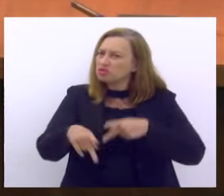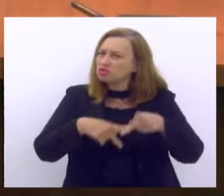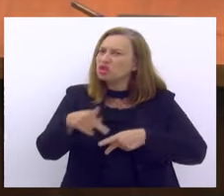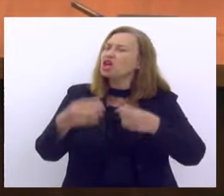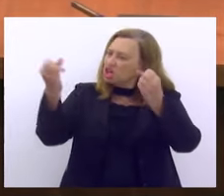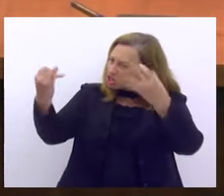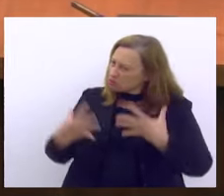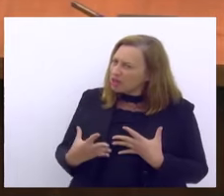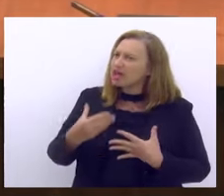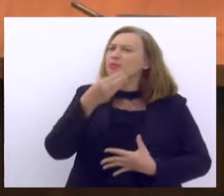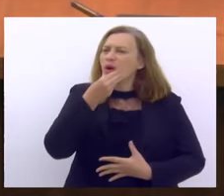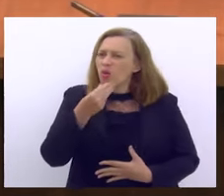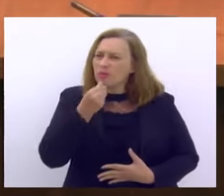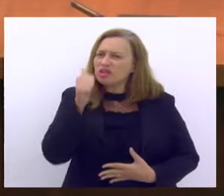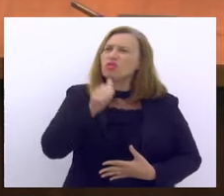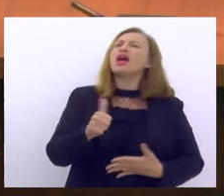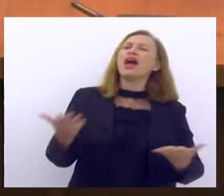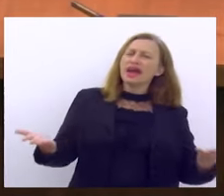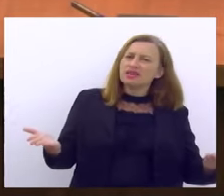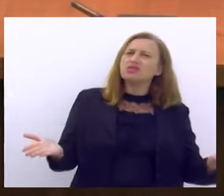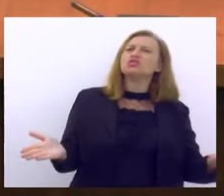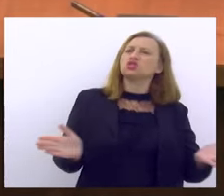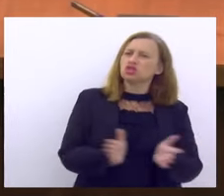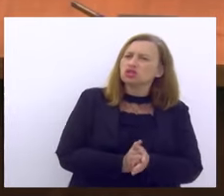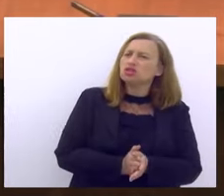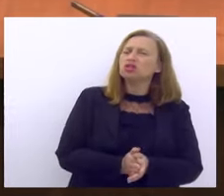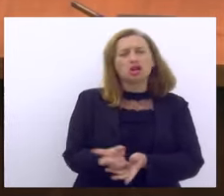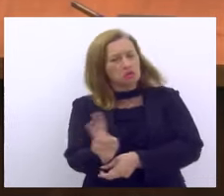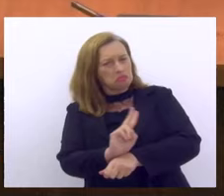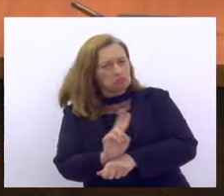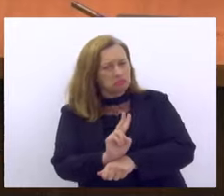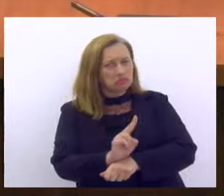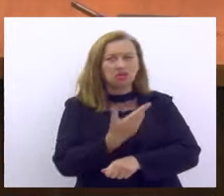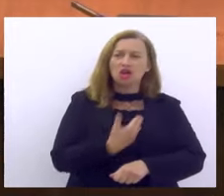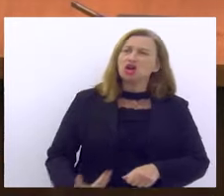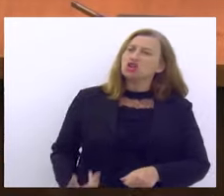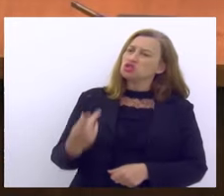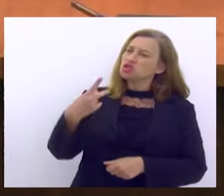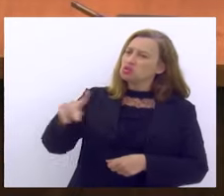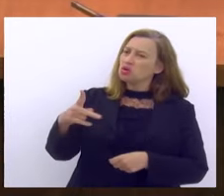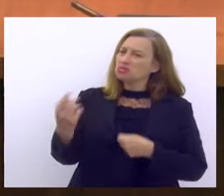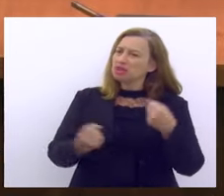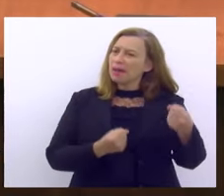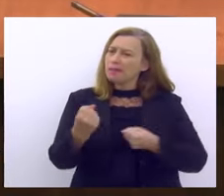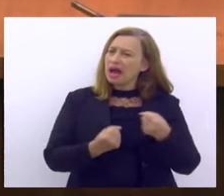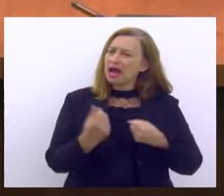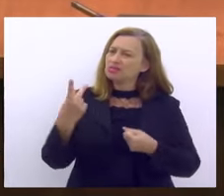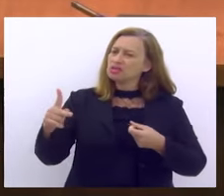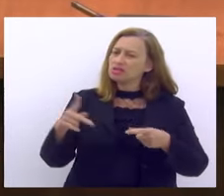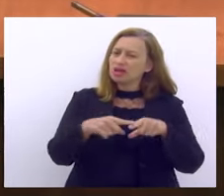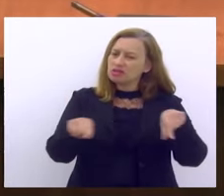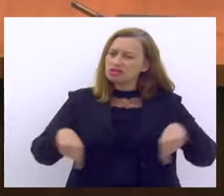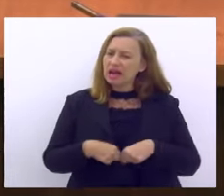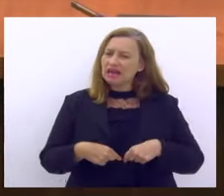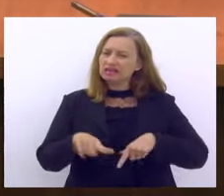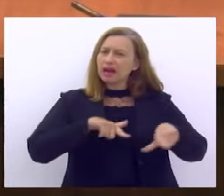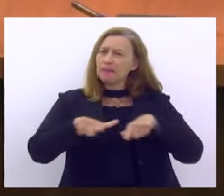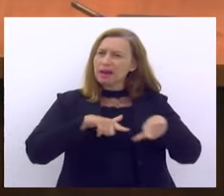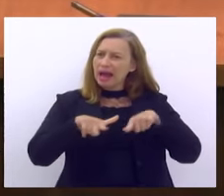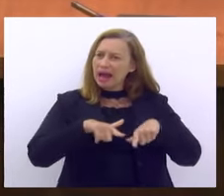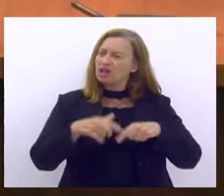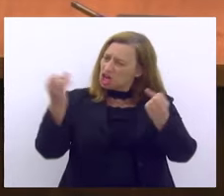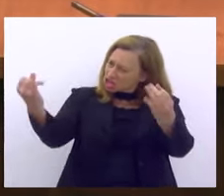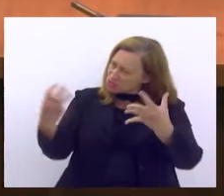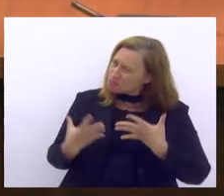para os homens e mulheres da Guarda Municipal o que, que o senhor estava fazendo, uma viatura sua, do seu gabinete, com servidores do seu gabinete, com seu